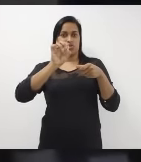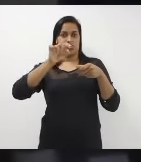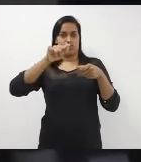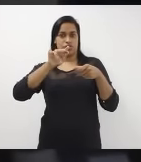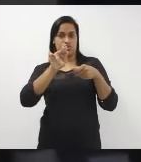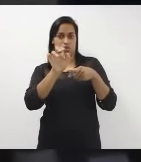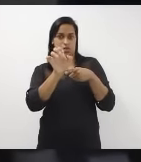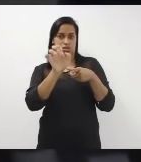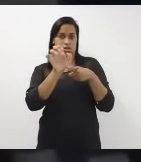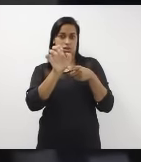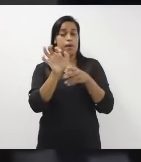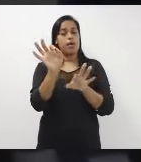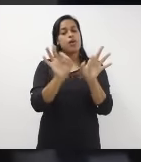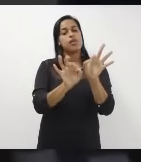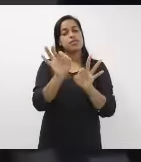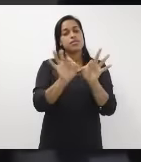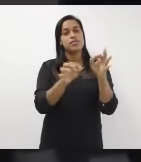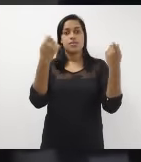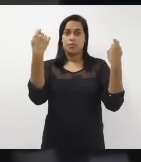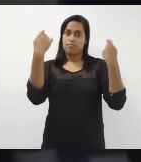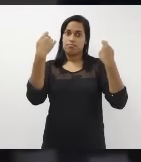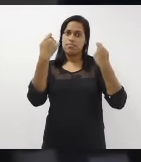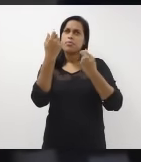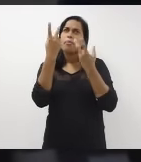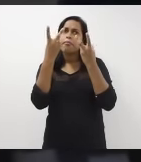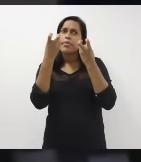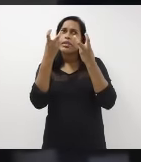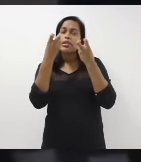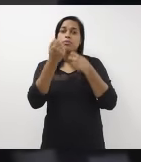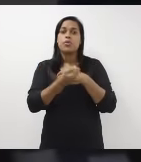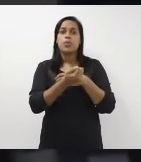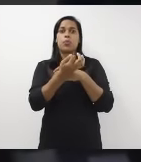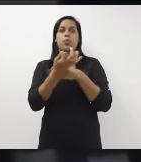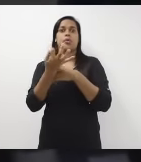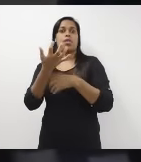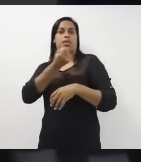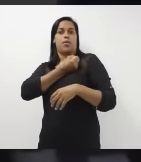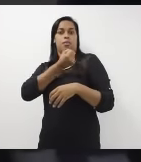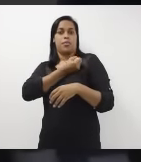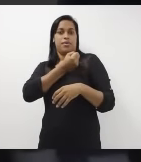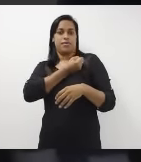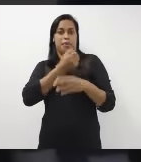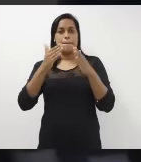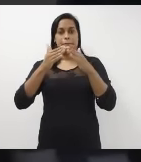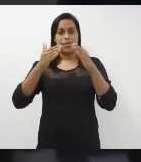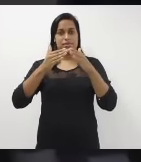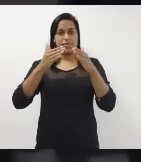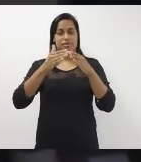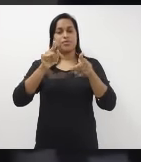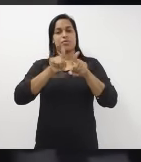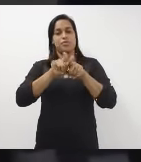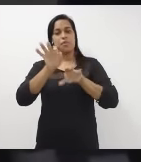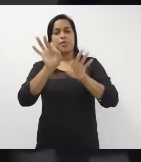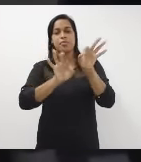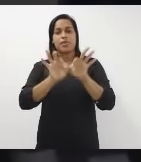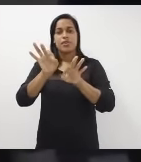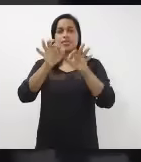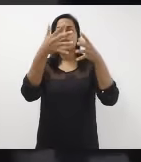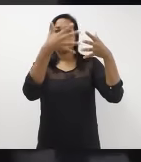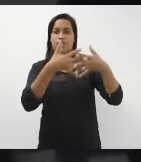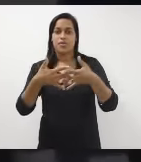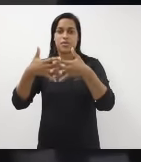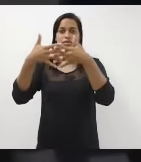ao custo de preparação, eu preciso perceber que quanto maior o número de pedidos, maior o trabalho para a unidade de compras, transporte,